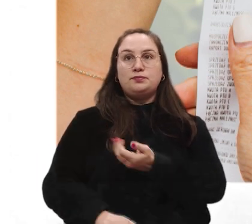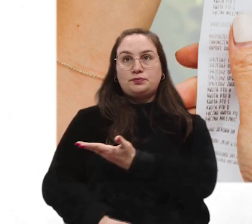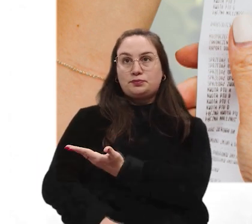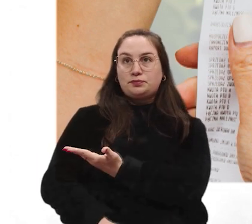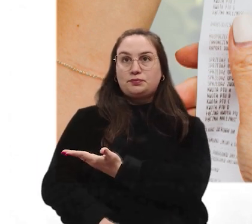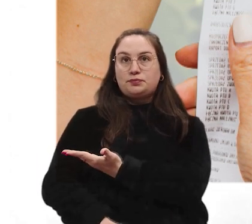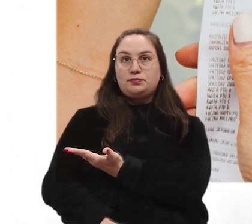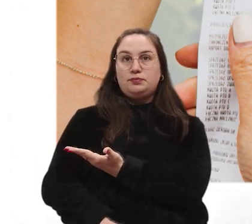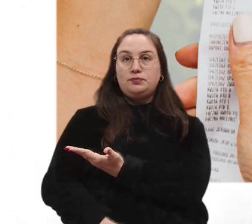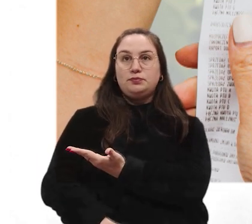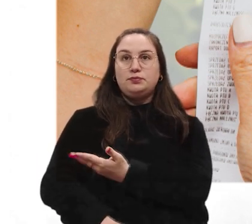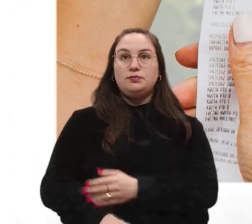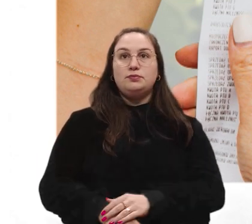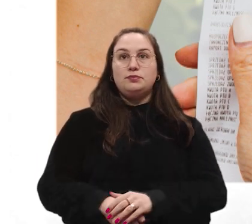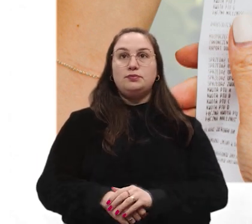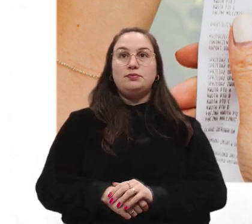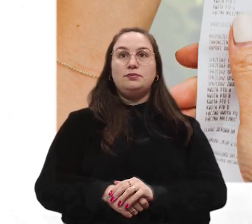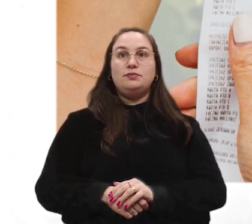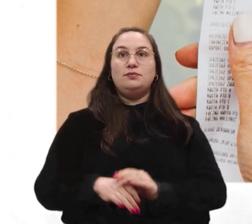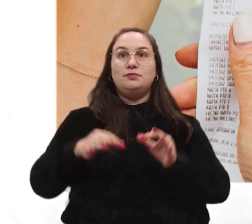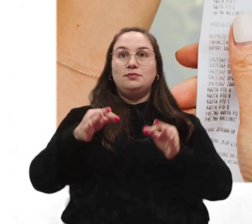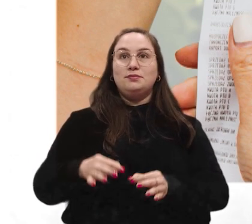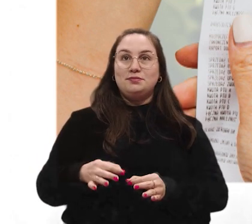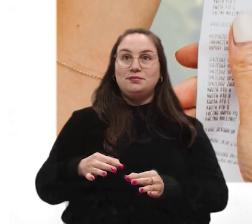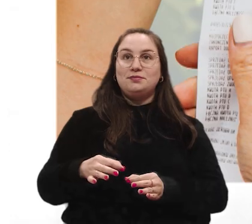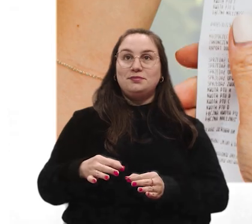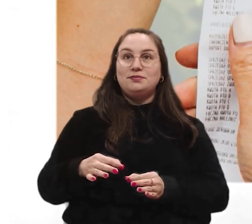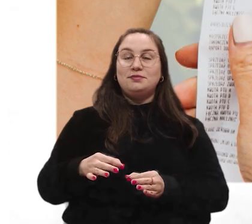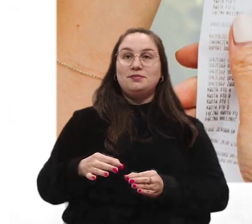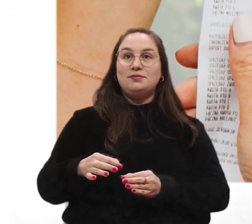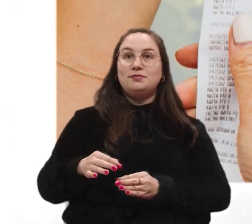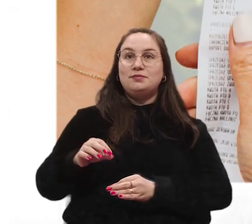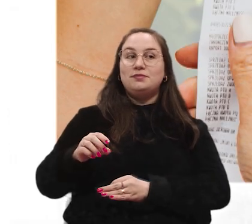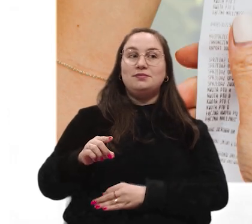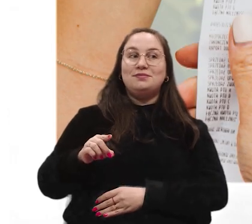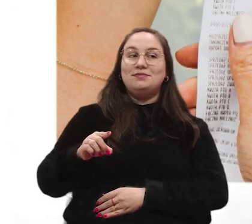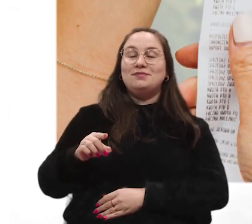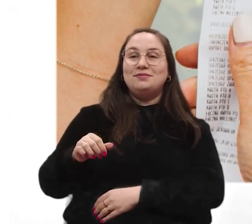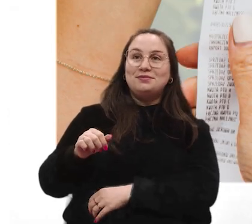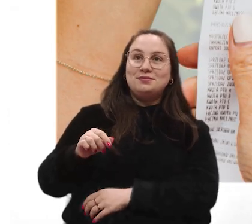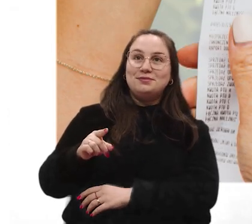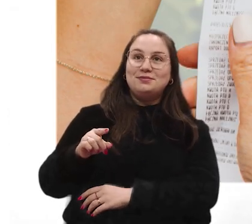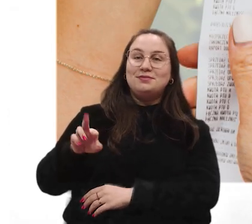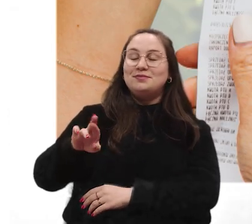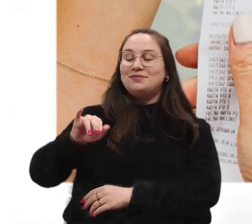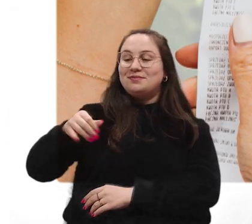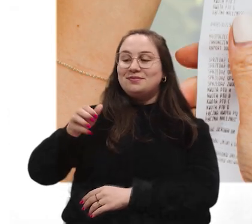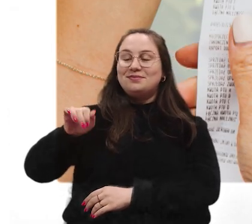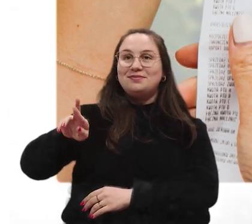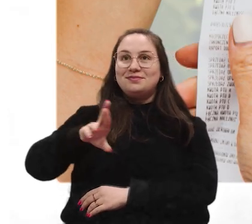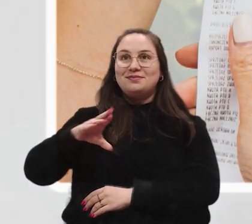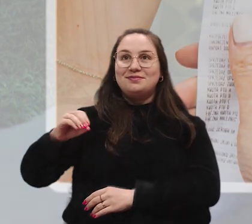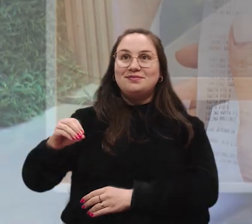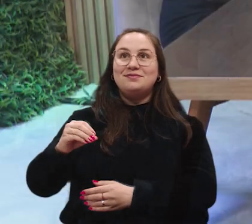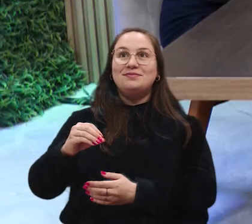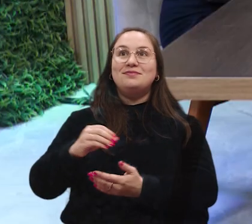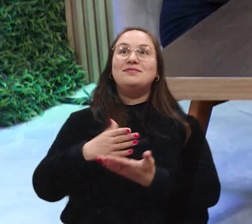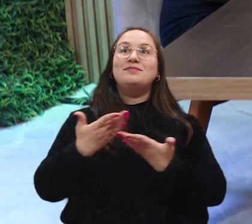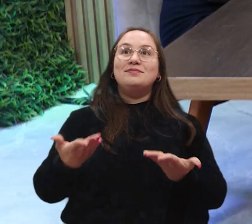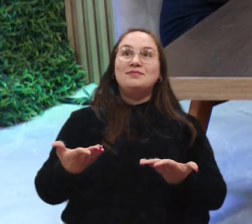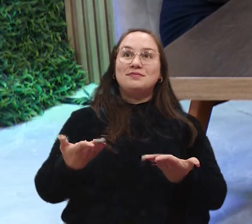caxias.rs.gov/procon/reclamação. Tá certo, Zalza? Tá certo, mas também pode acessar de forma direta e mais fácil de gravar na